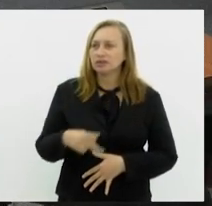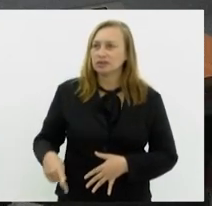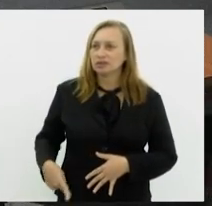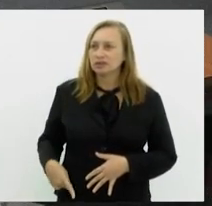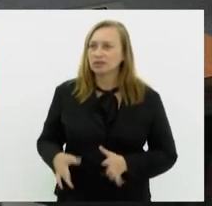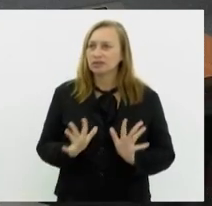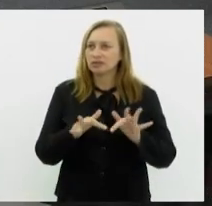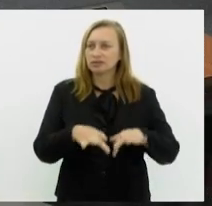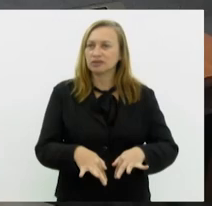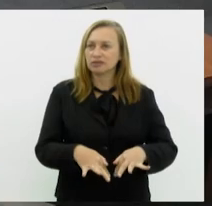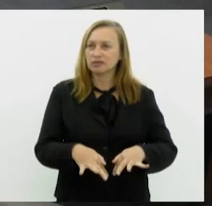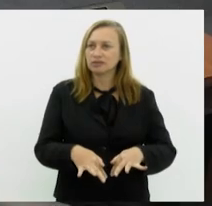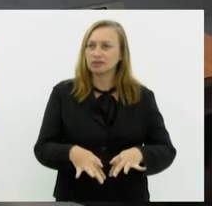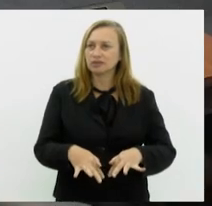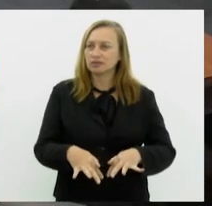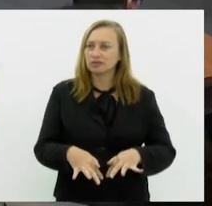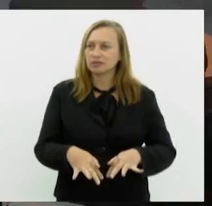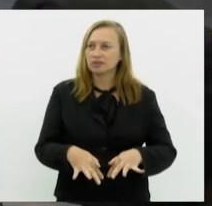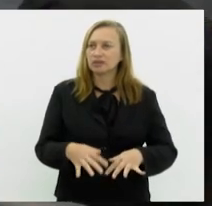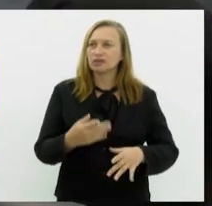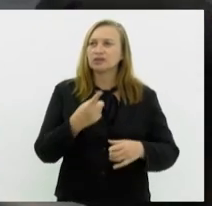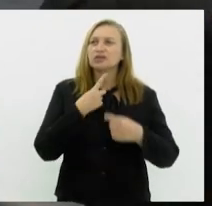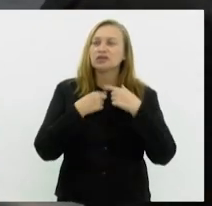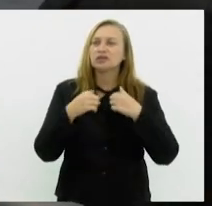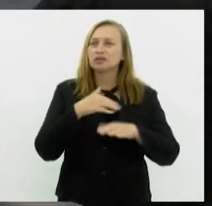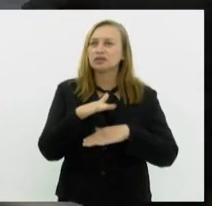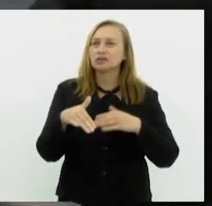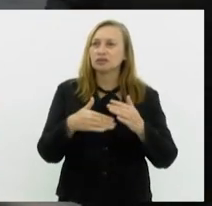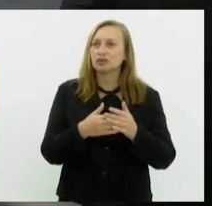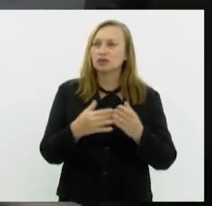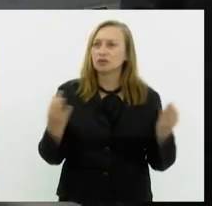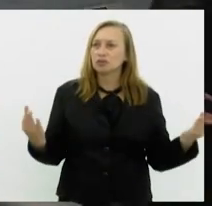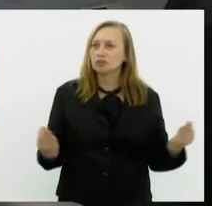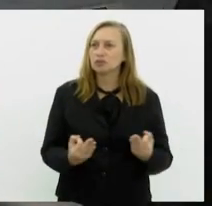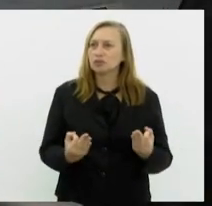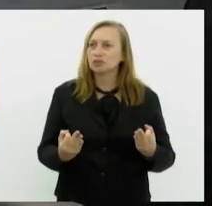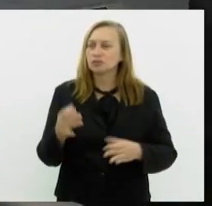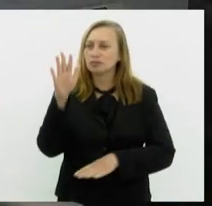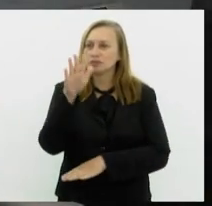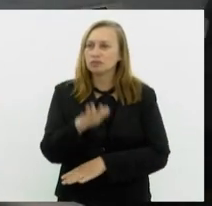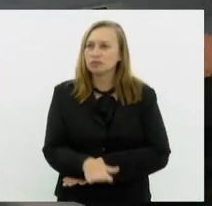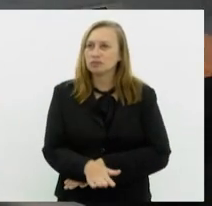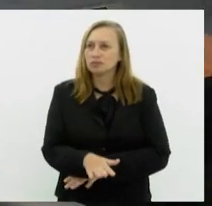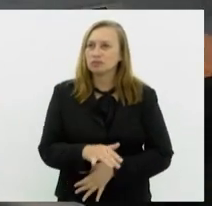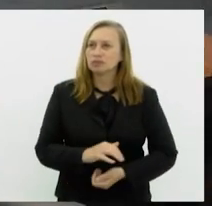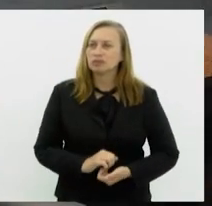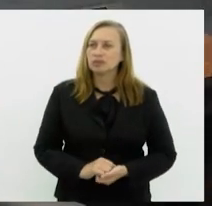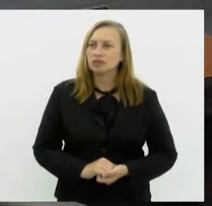encerrada a presente sessão, desejando a todos uma ótima tarde.